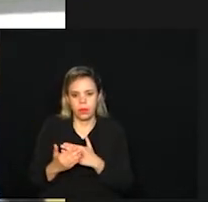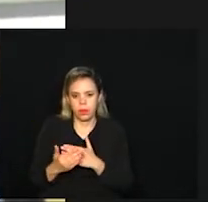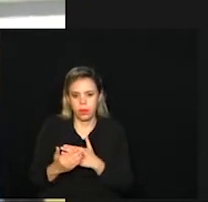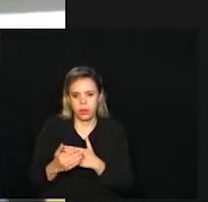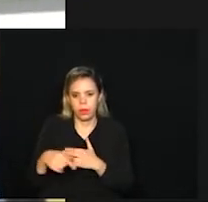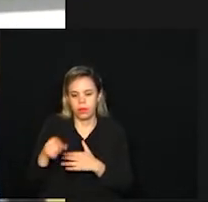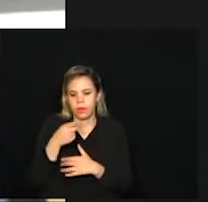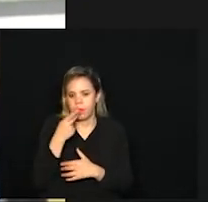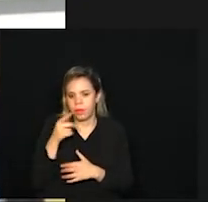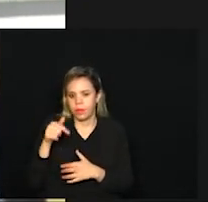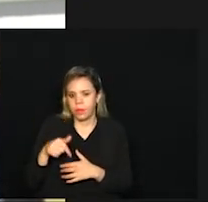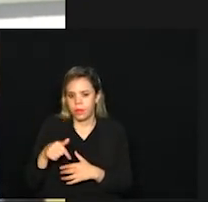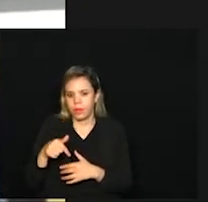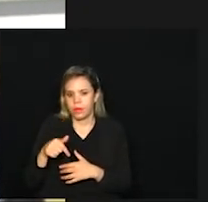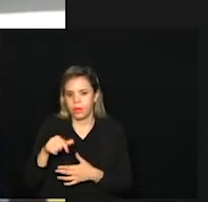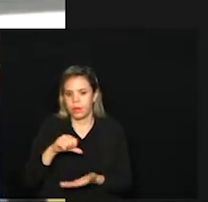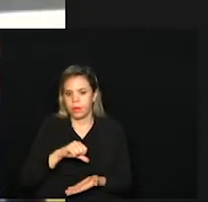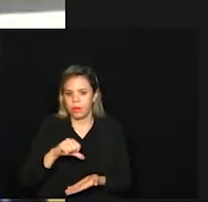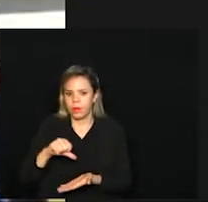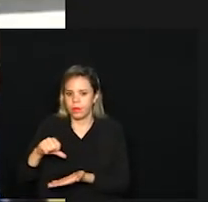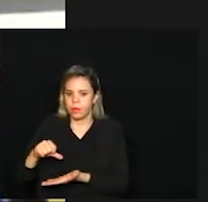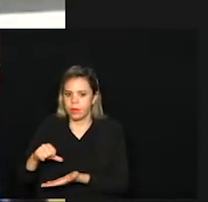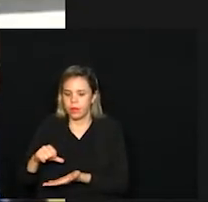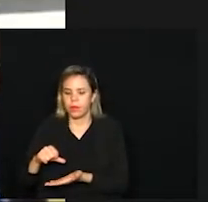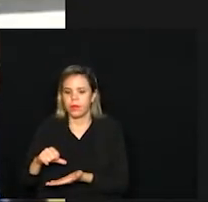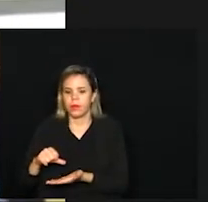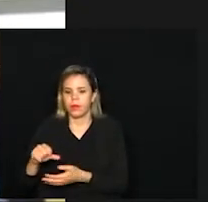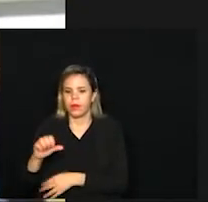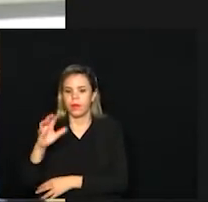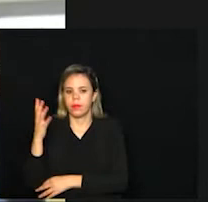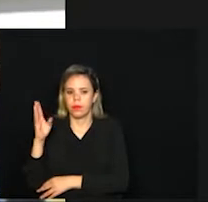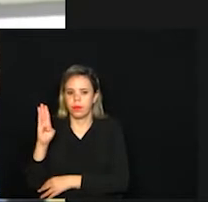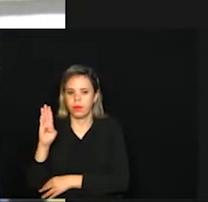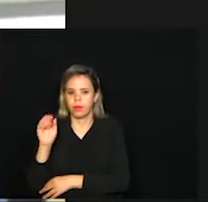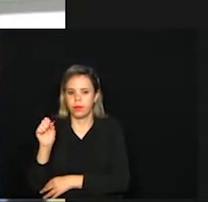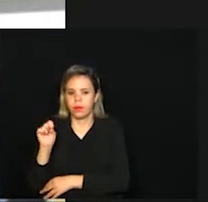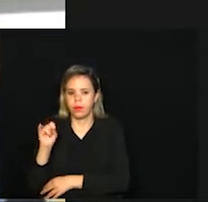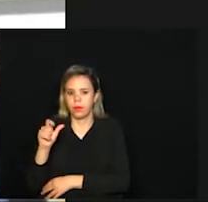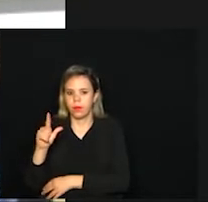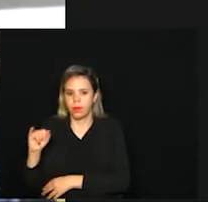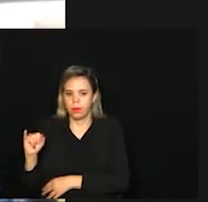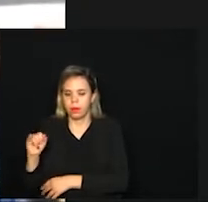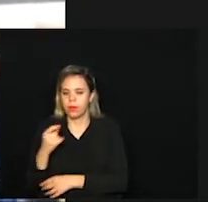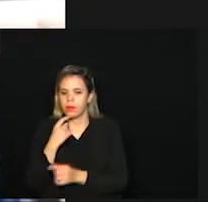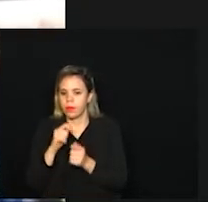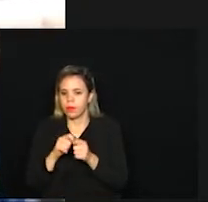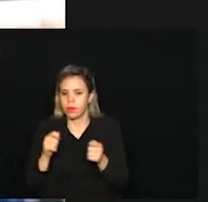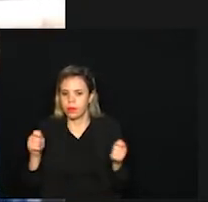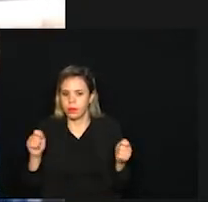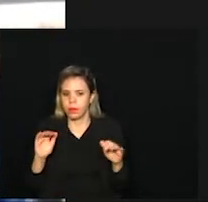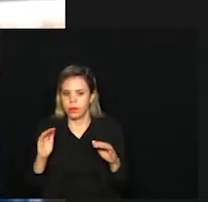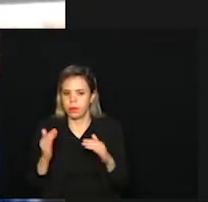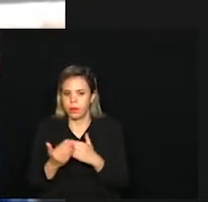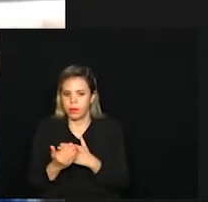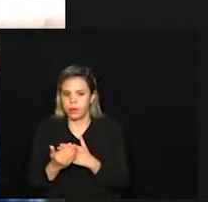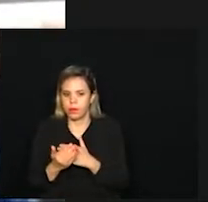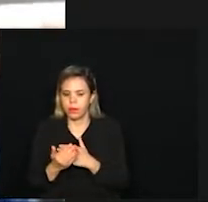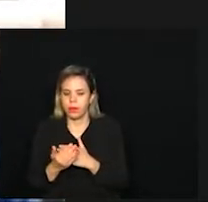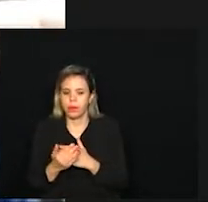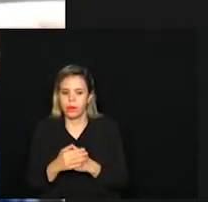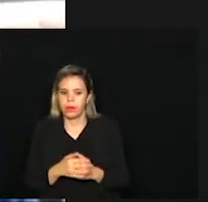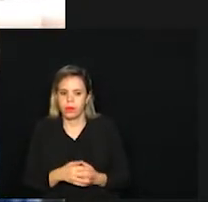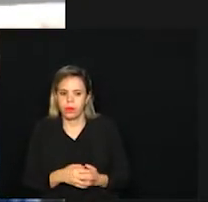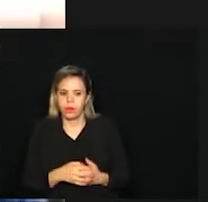que você citou aí no região do Floresta bassoli Campina Grande São bairros estão